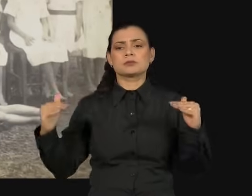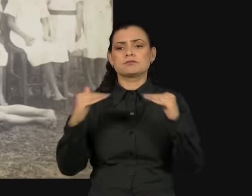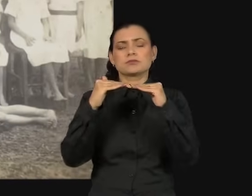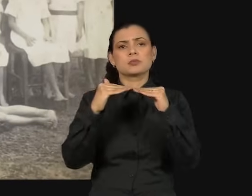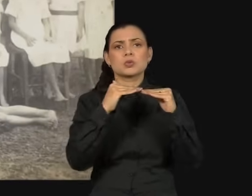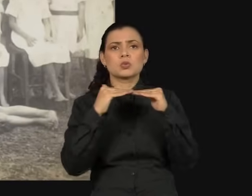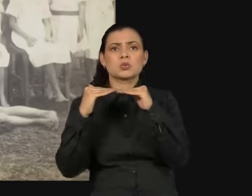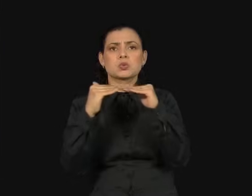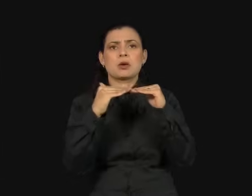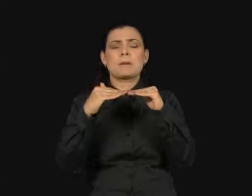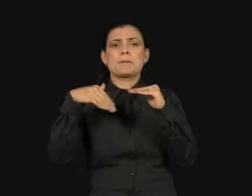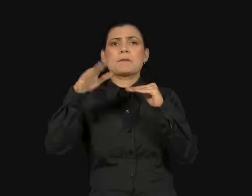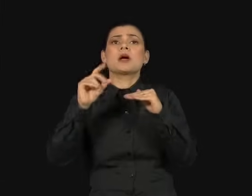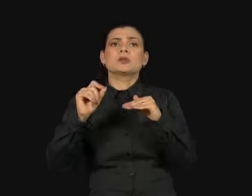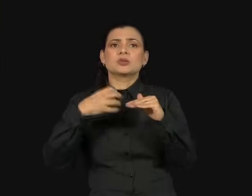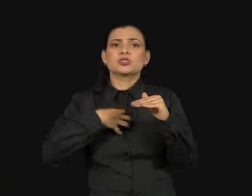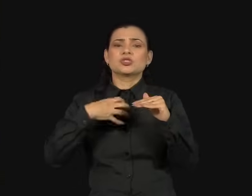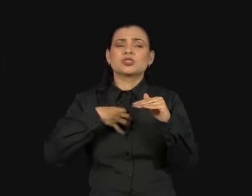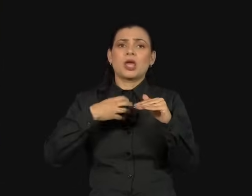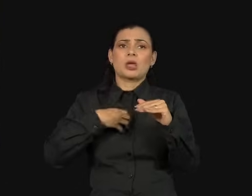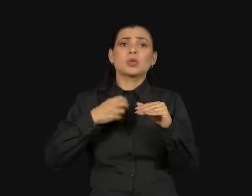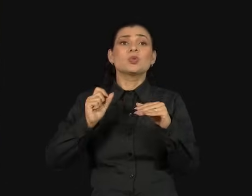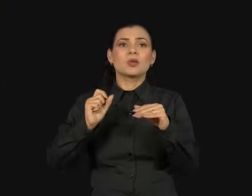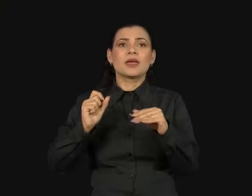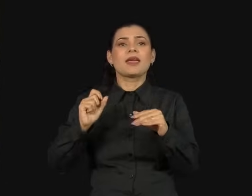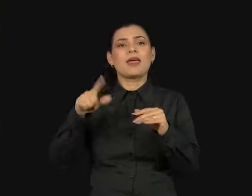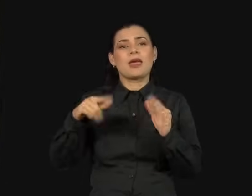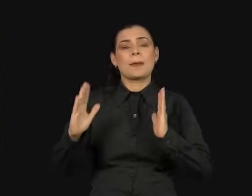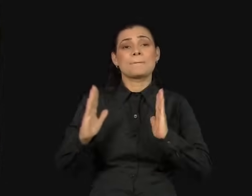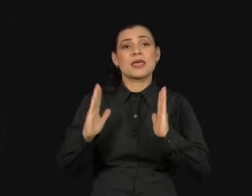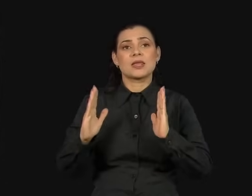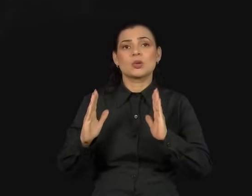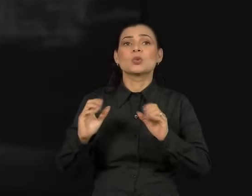alinhados com os ideais iluministas da época.